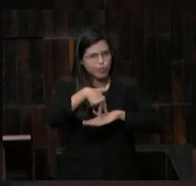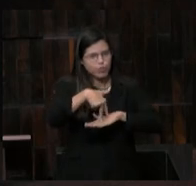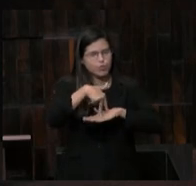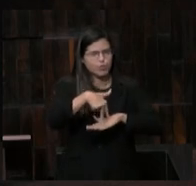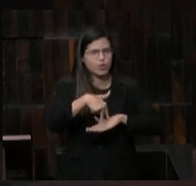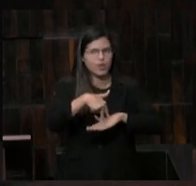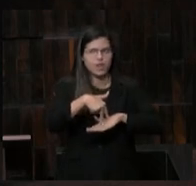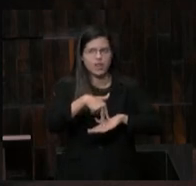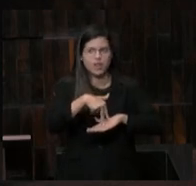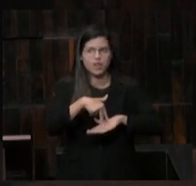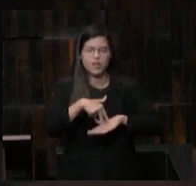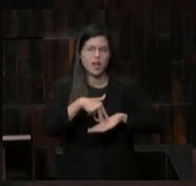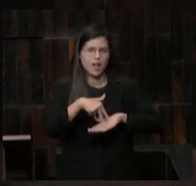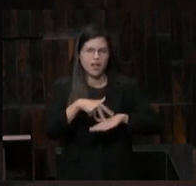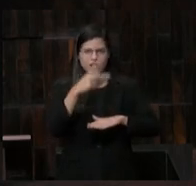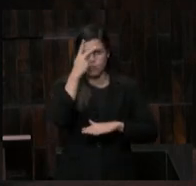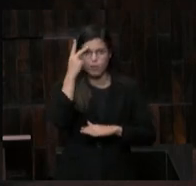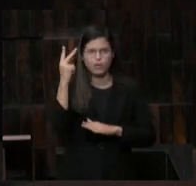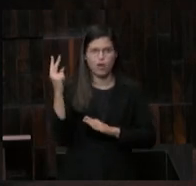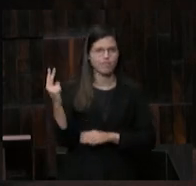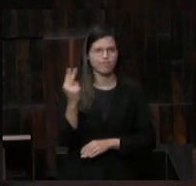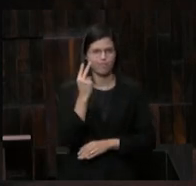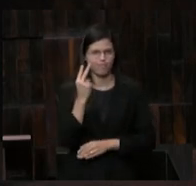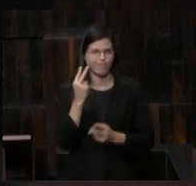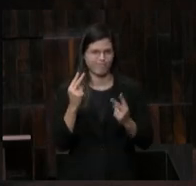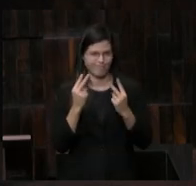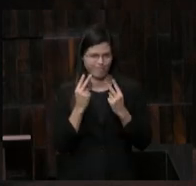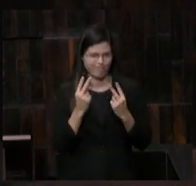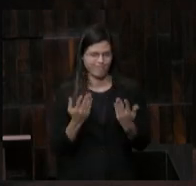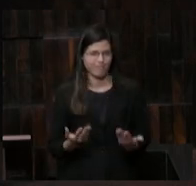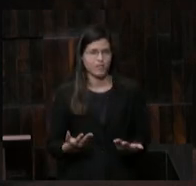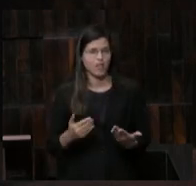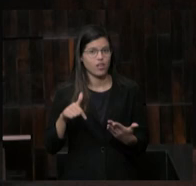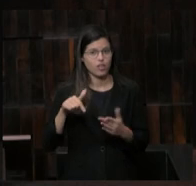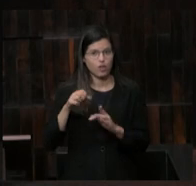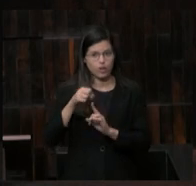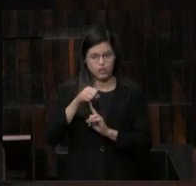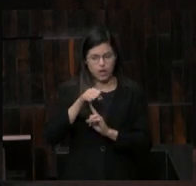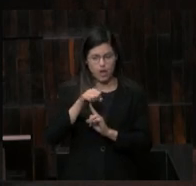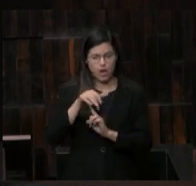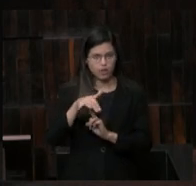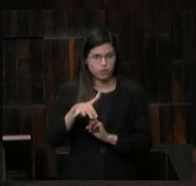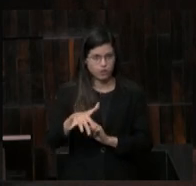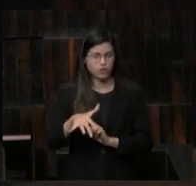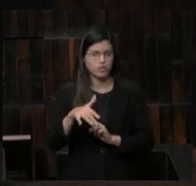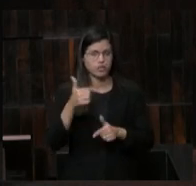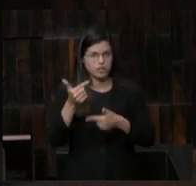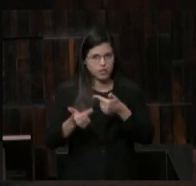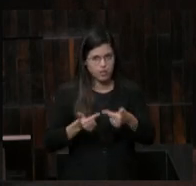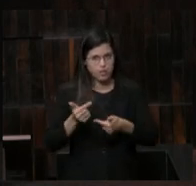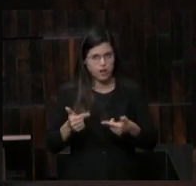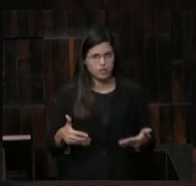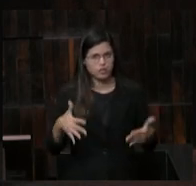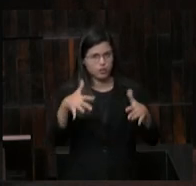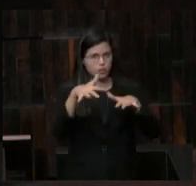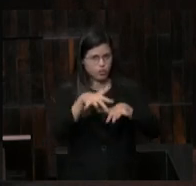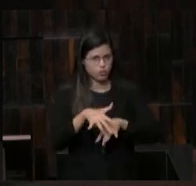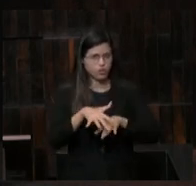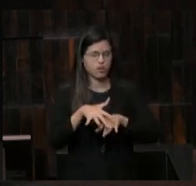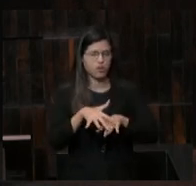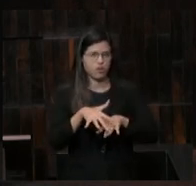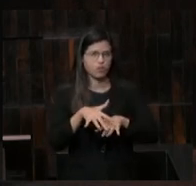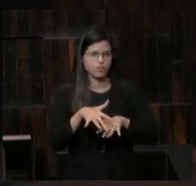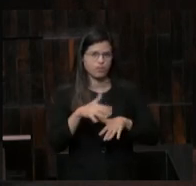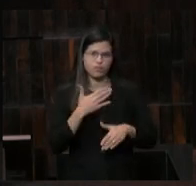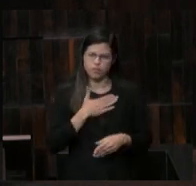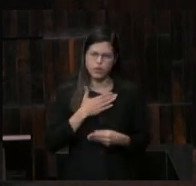problema nenhum. É, na nossa diocese, tem algumas paróquias já trabalhando com essa inclusão. Na minha eu vou começar, porque justamente pelo